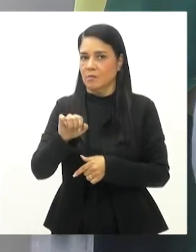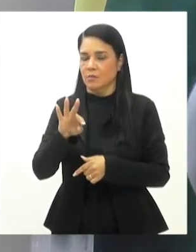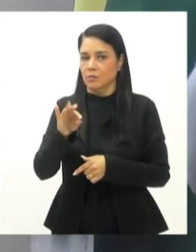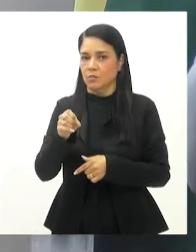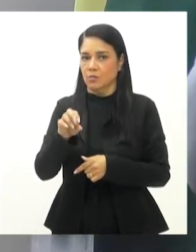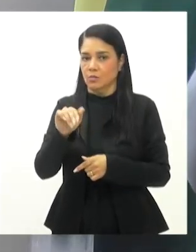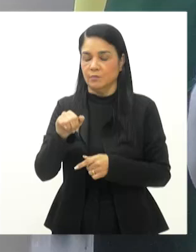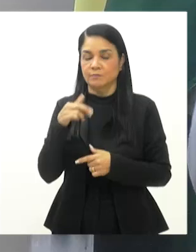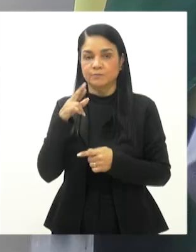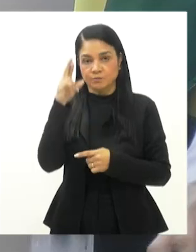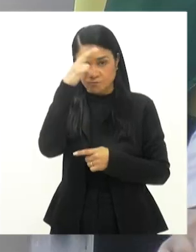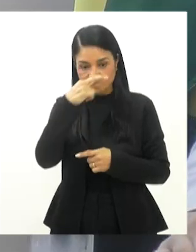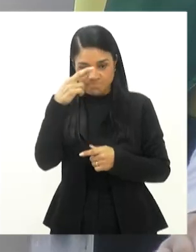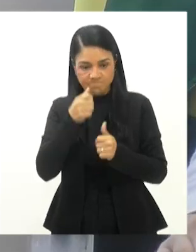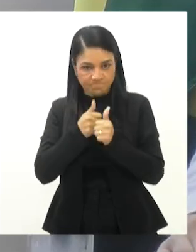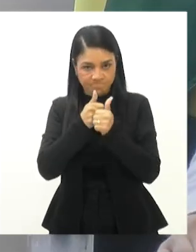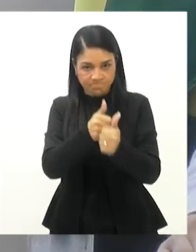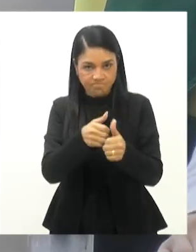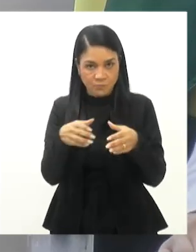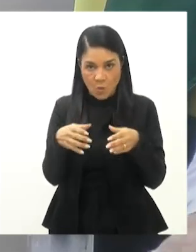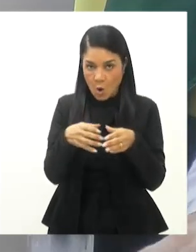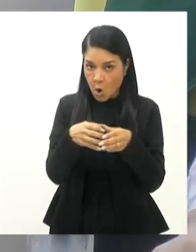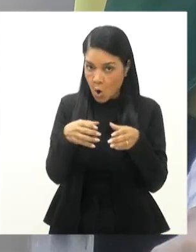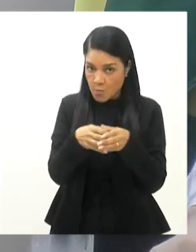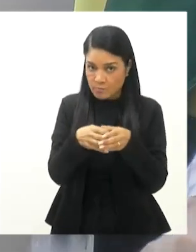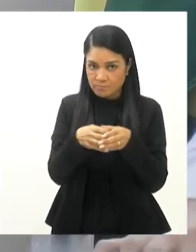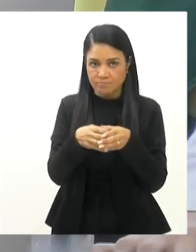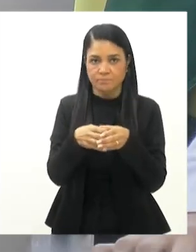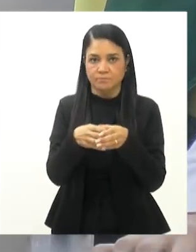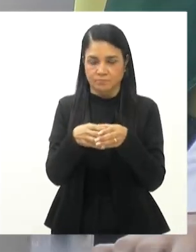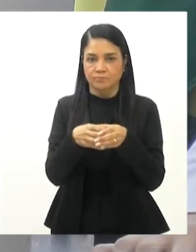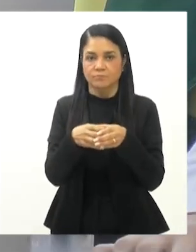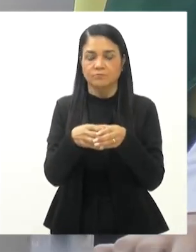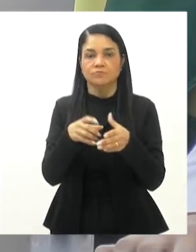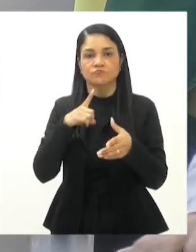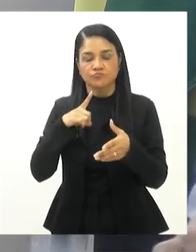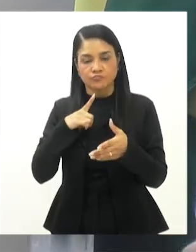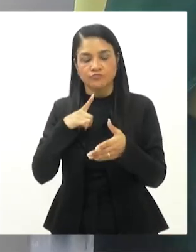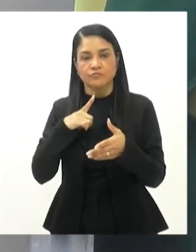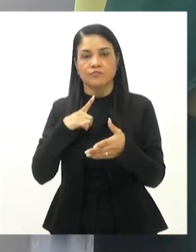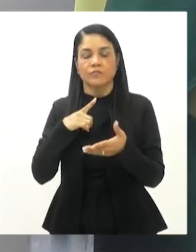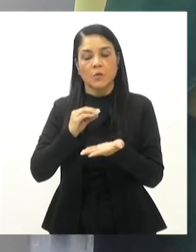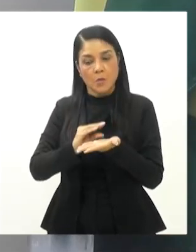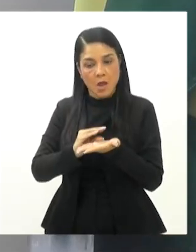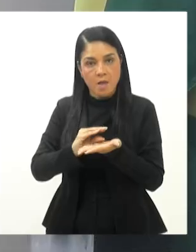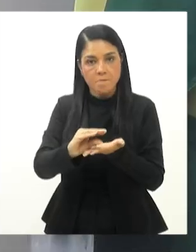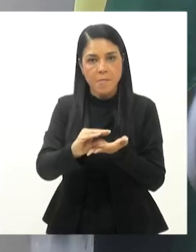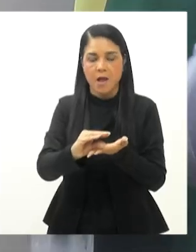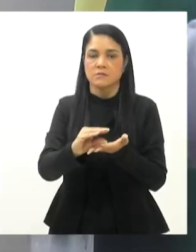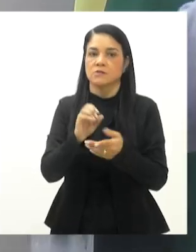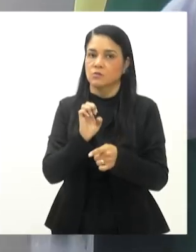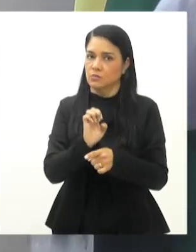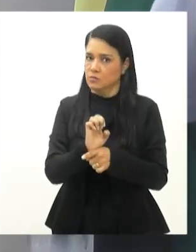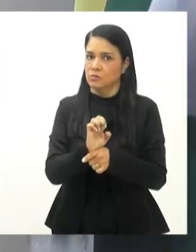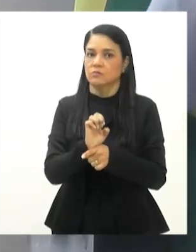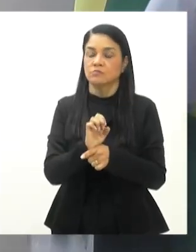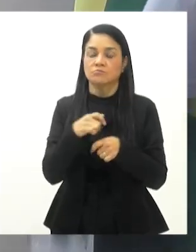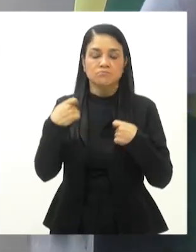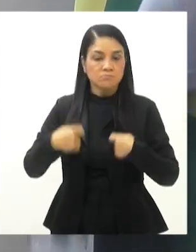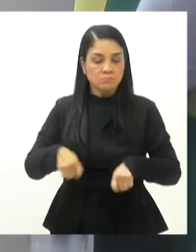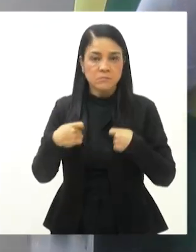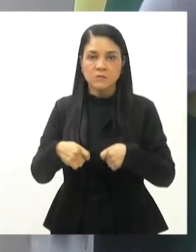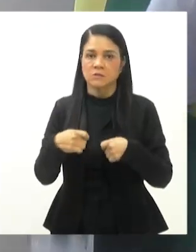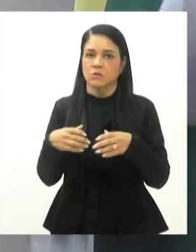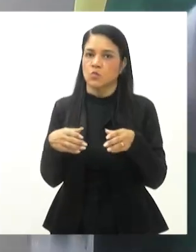a fiscalização de uma comissão, toda vez que tiver um recurso emergencial do Estado, é fundamental, para que a gente não possa